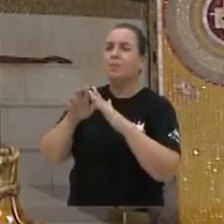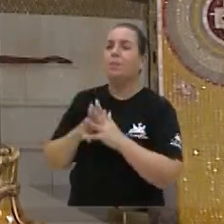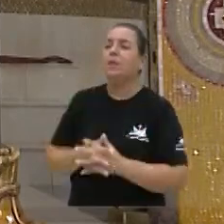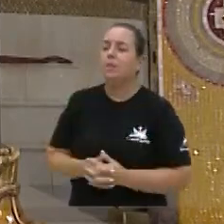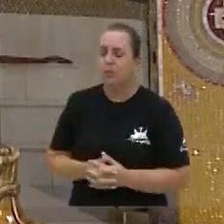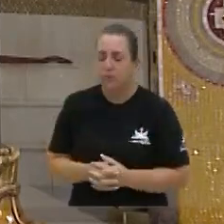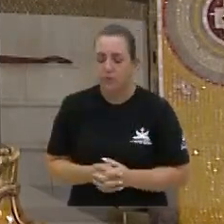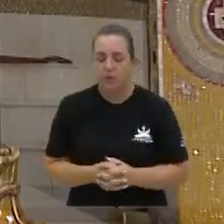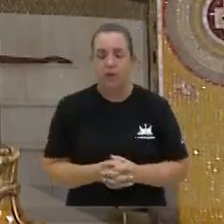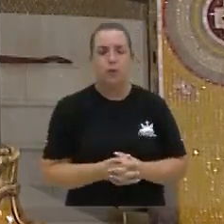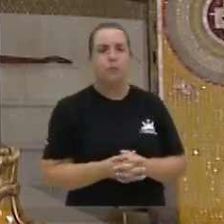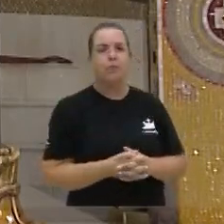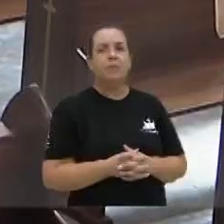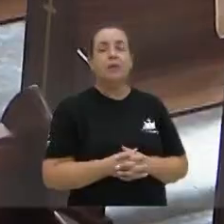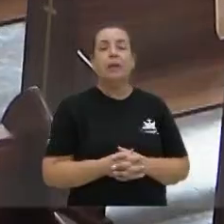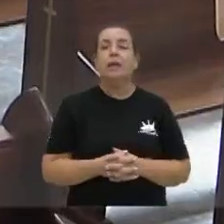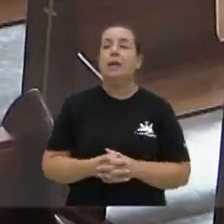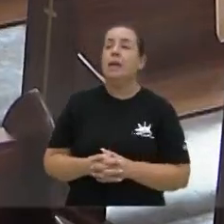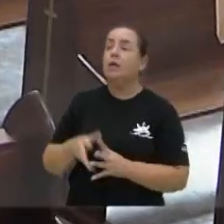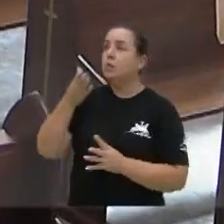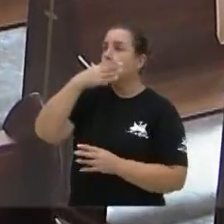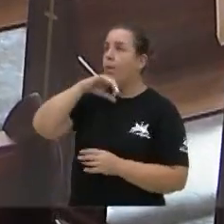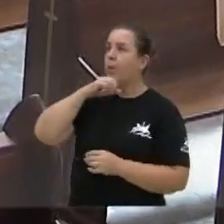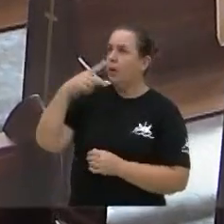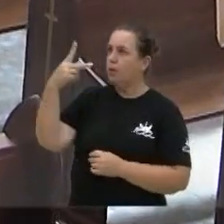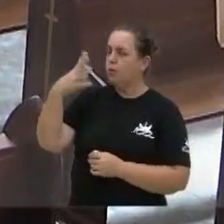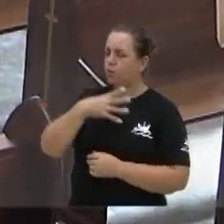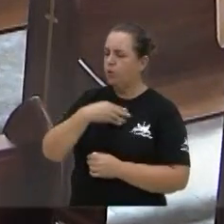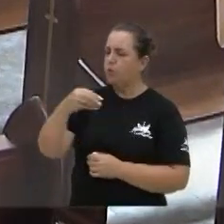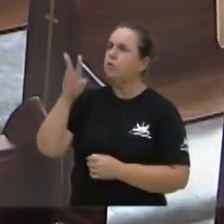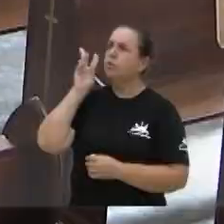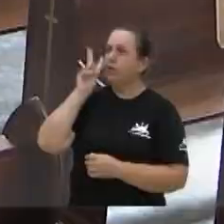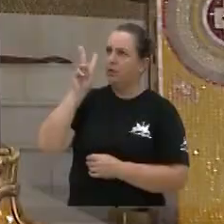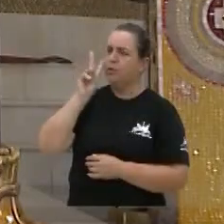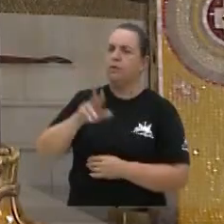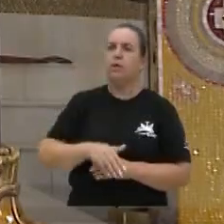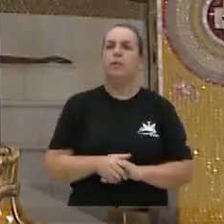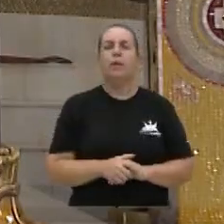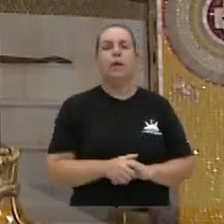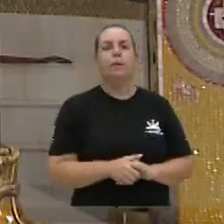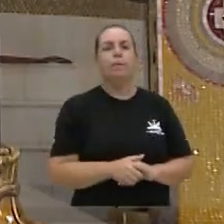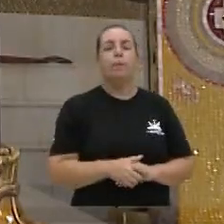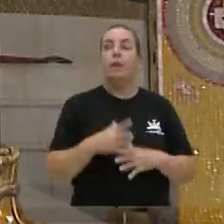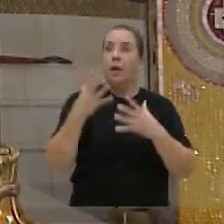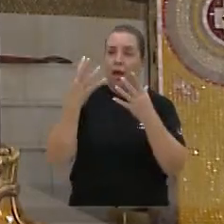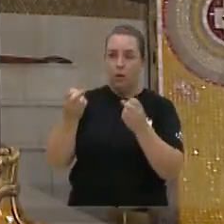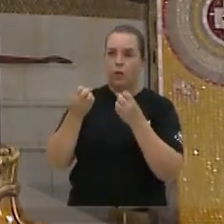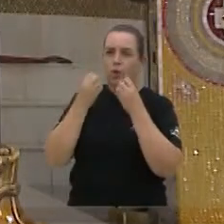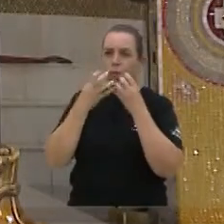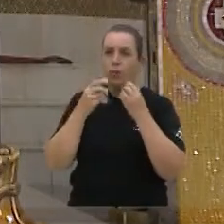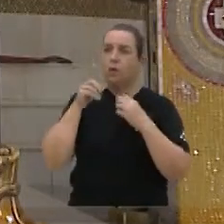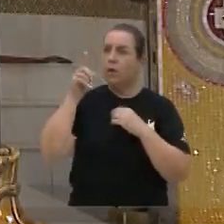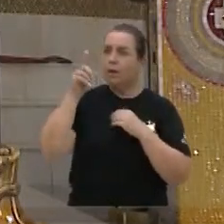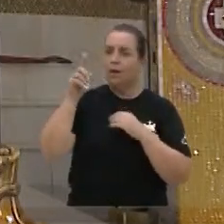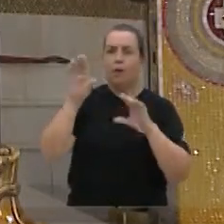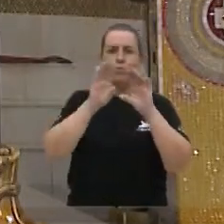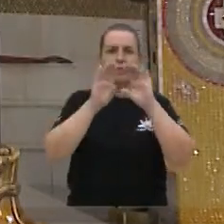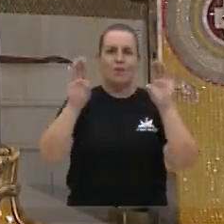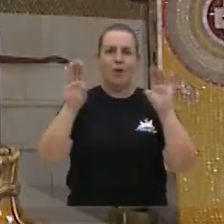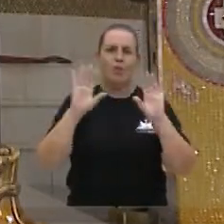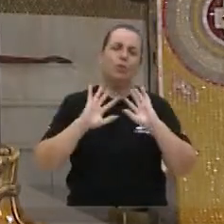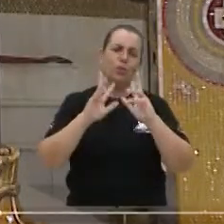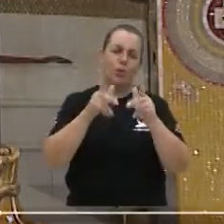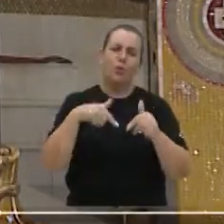dispersos pelo mundo inteiro. Lembrai-vos, ó Pai, dos vossos filhos. Acolhei com bondade no vosso reino os